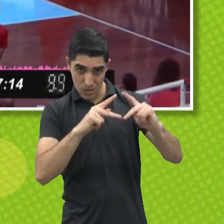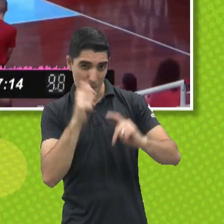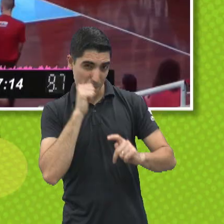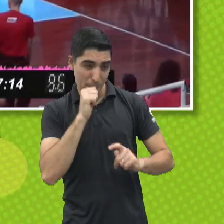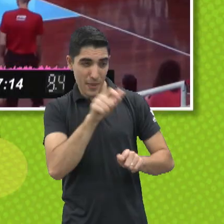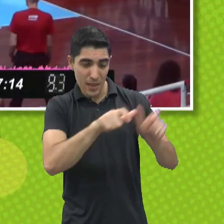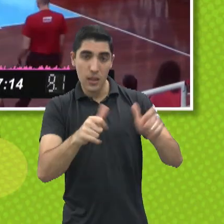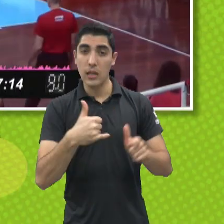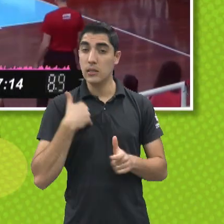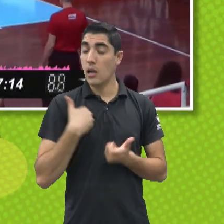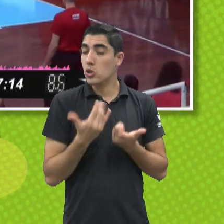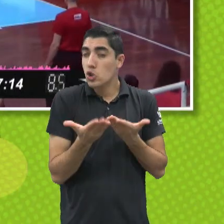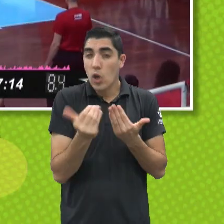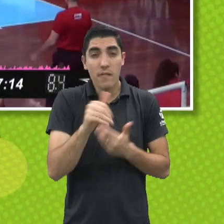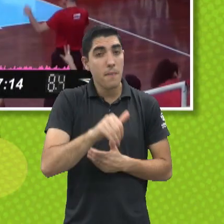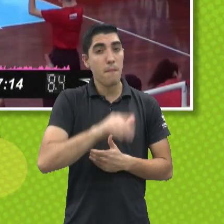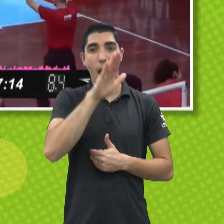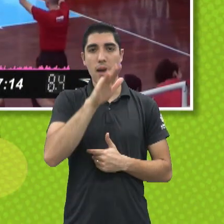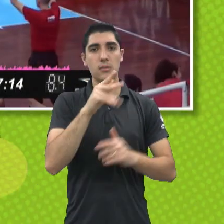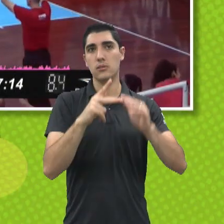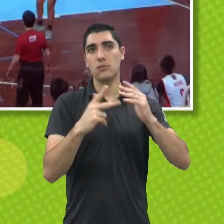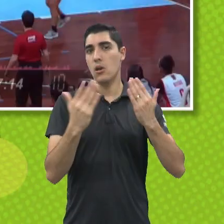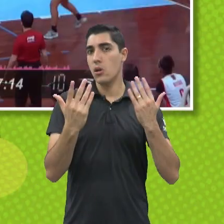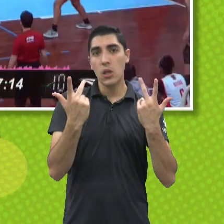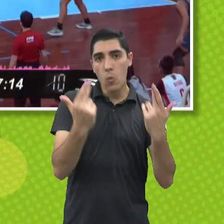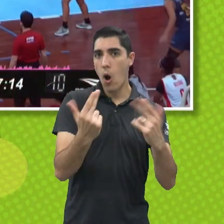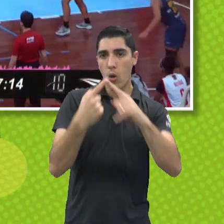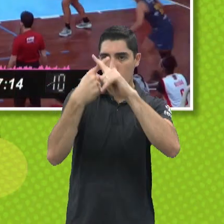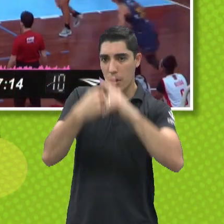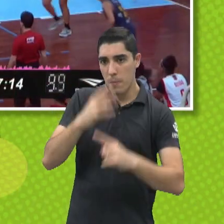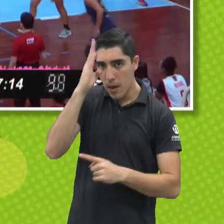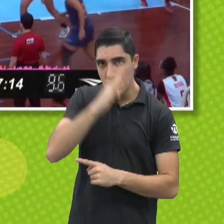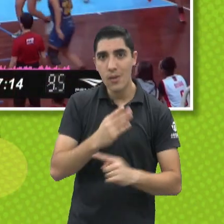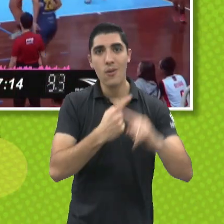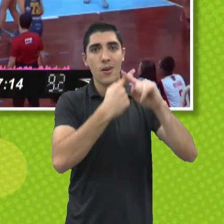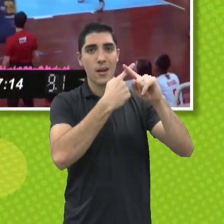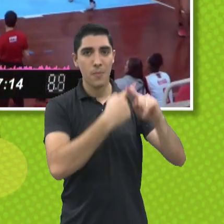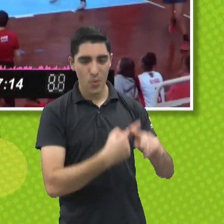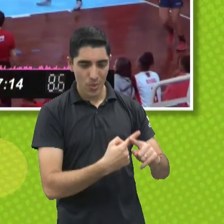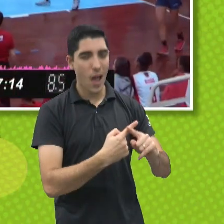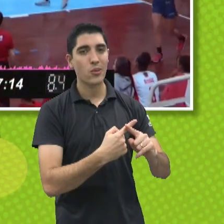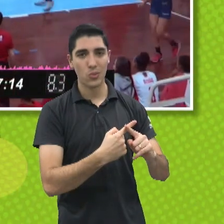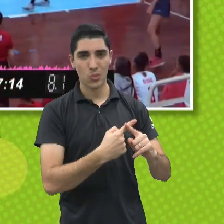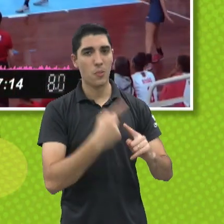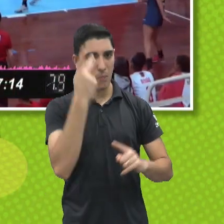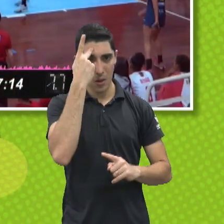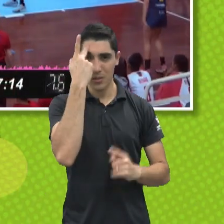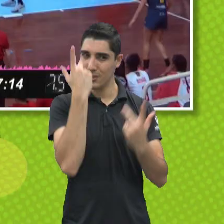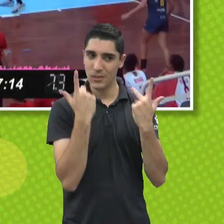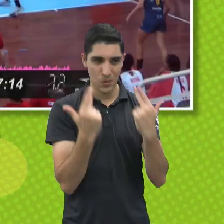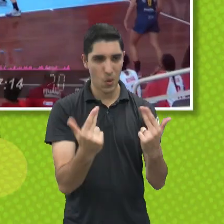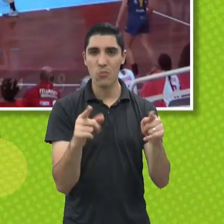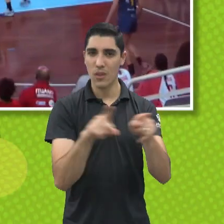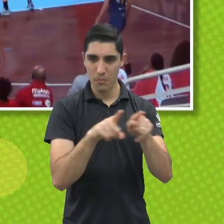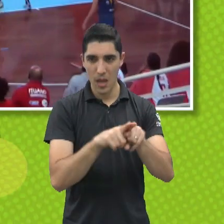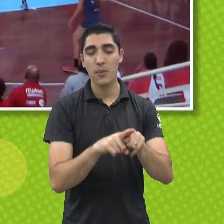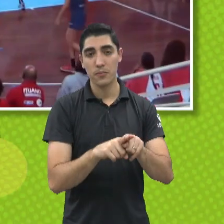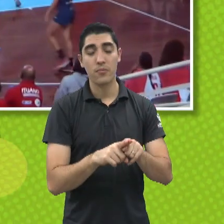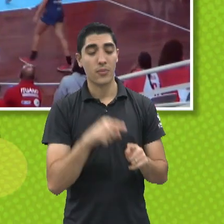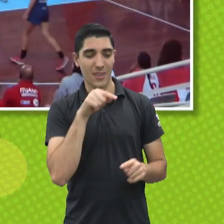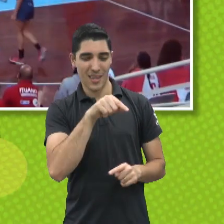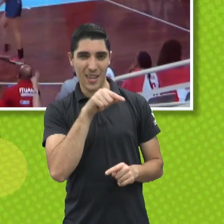Nacional quanto do Paulista também, com jogadoras sub-21, sub-23, tanto que essas meninas que foram eliminadas do